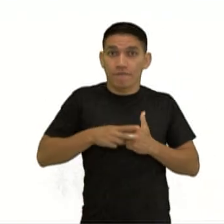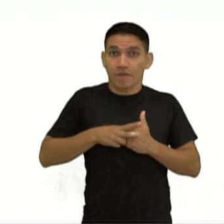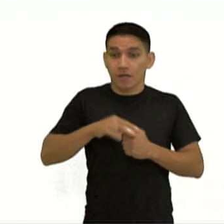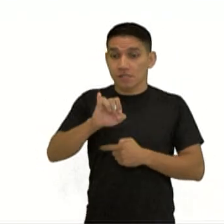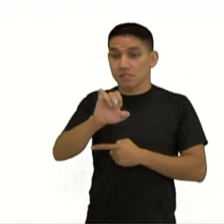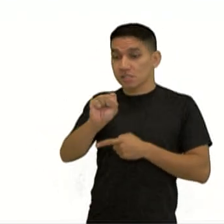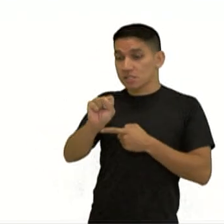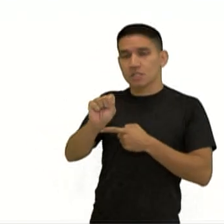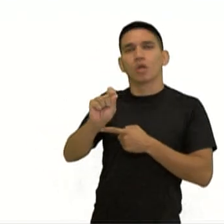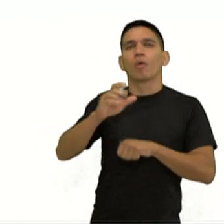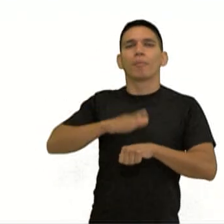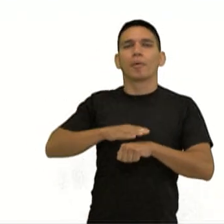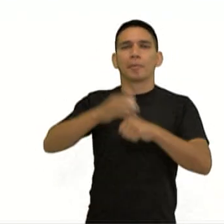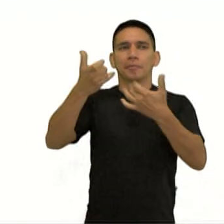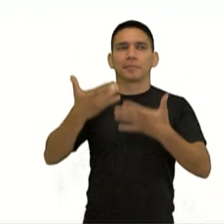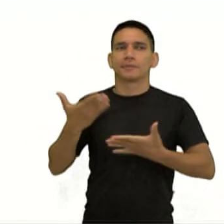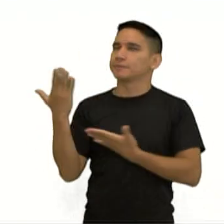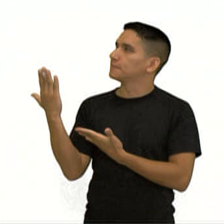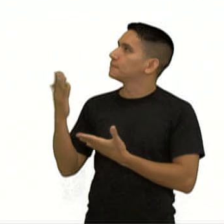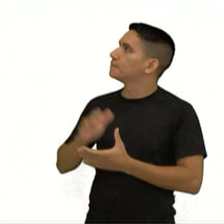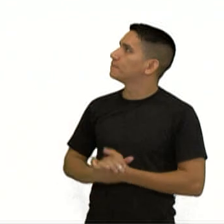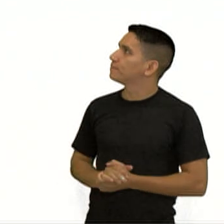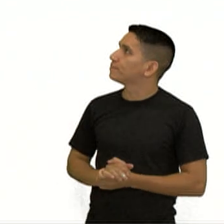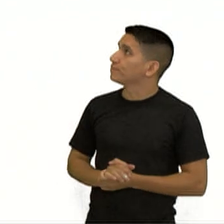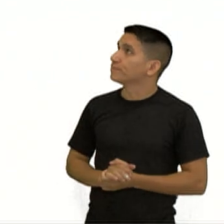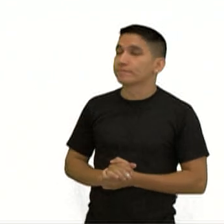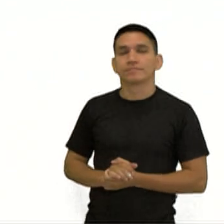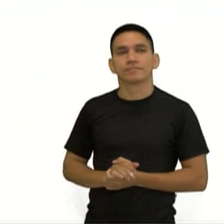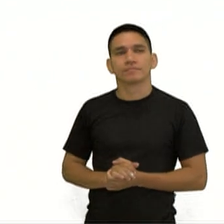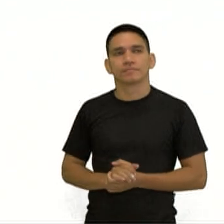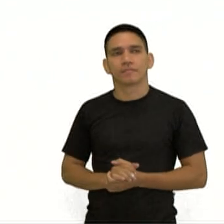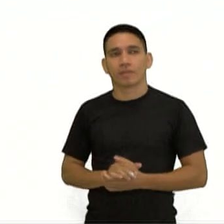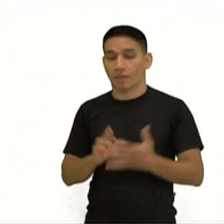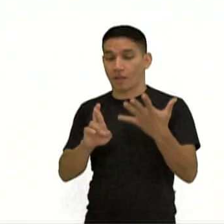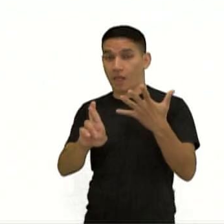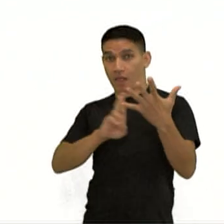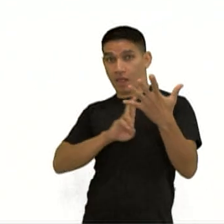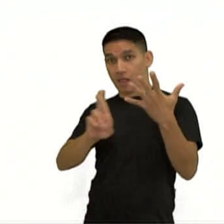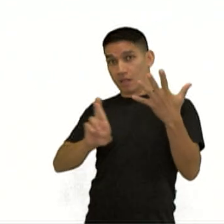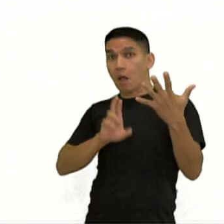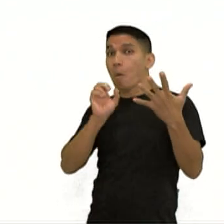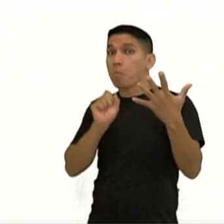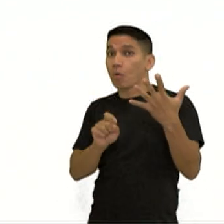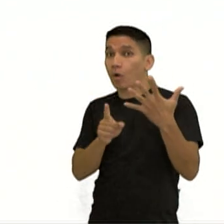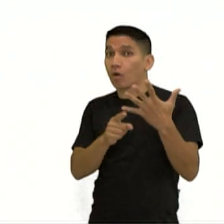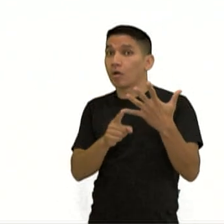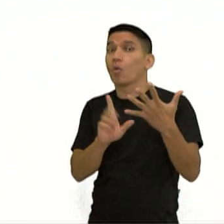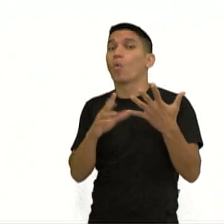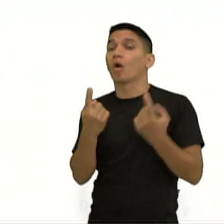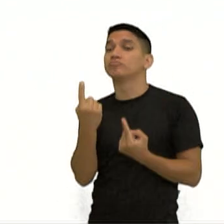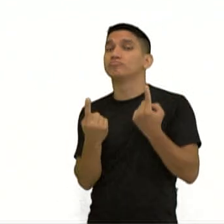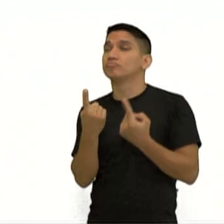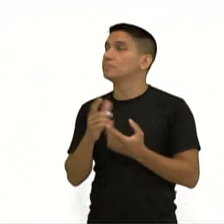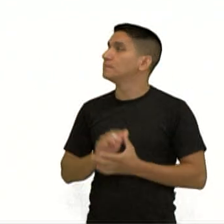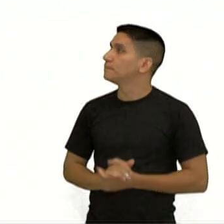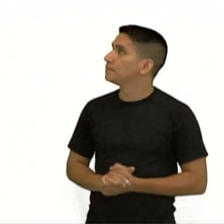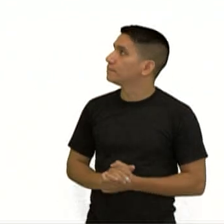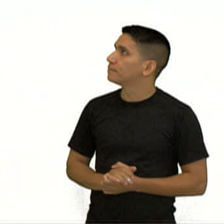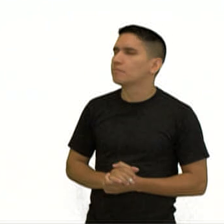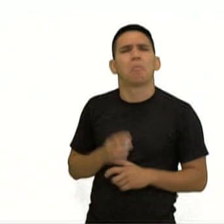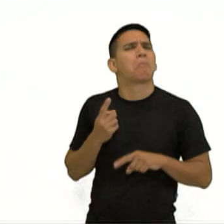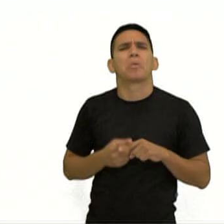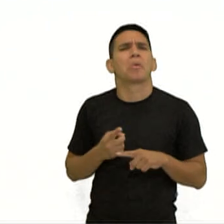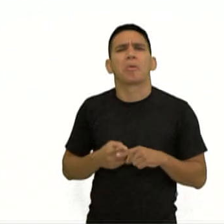né? Quando ele fala. E nas duas possíveis respostas, nós temos yes, it is, no, it isn't. Por